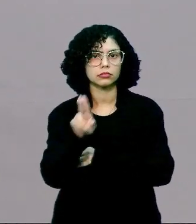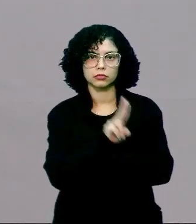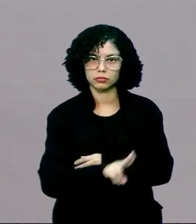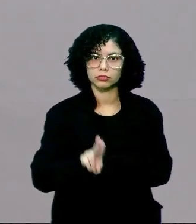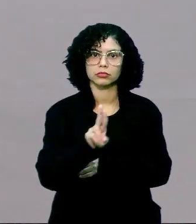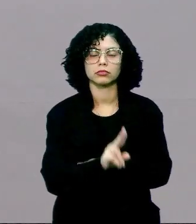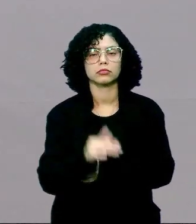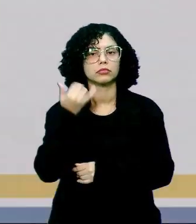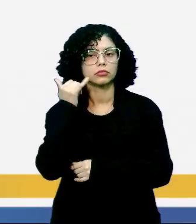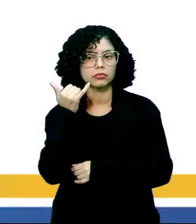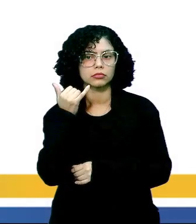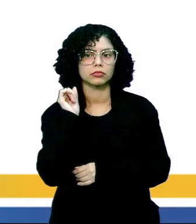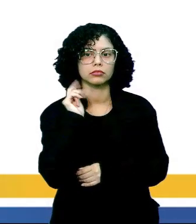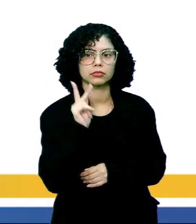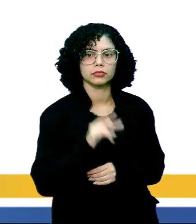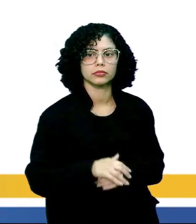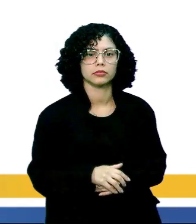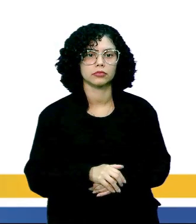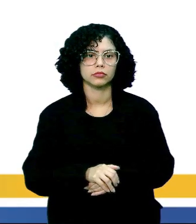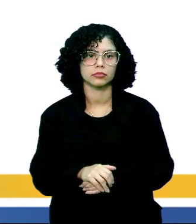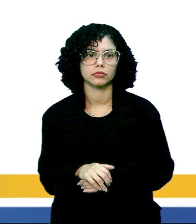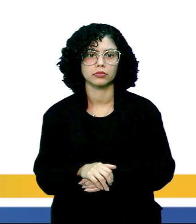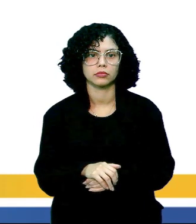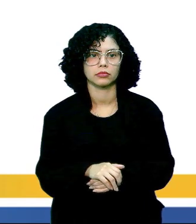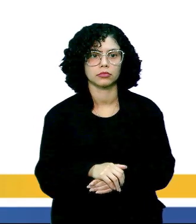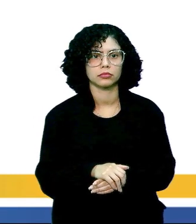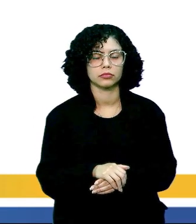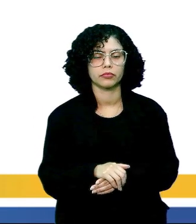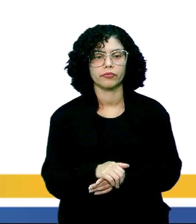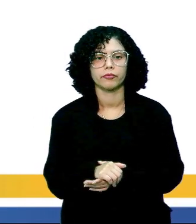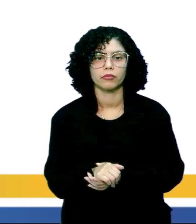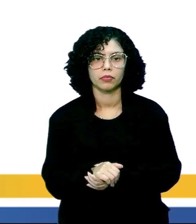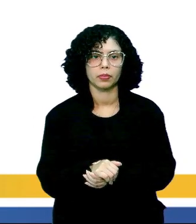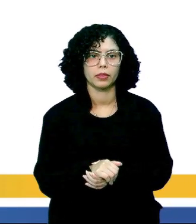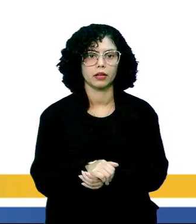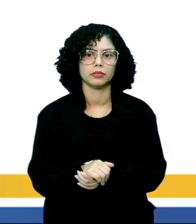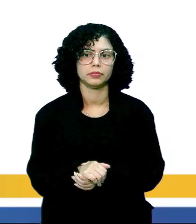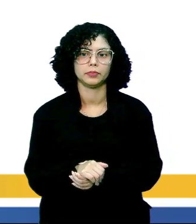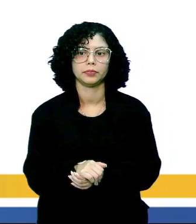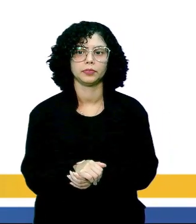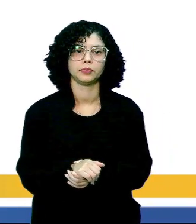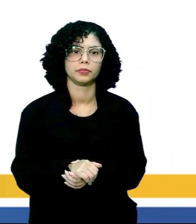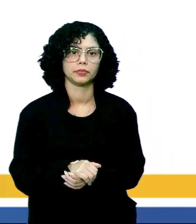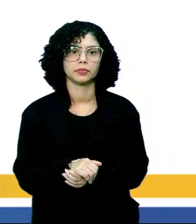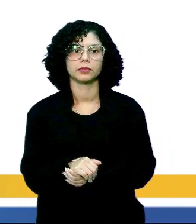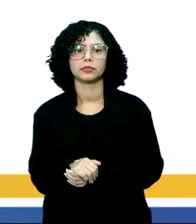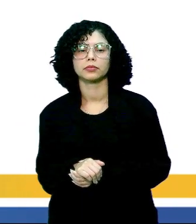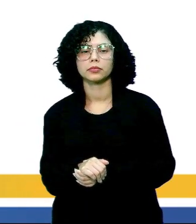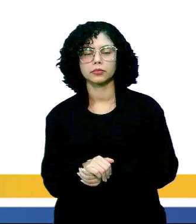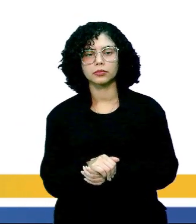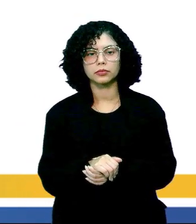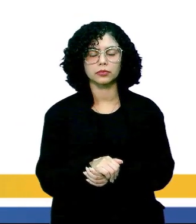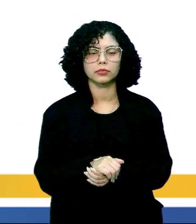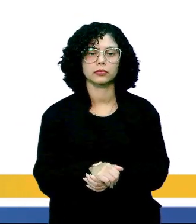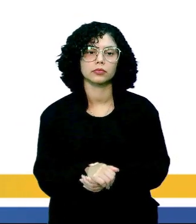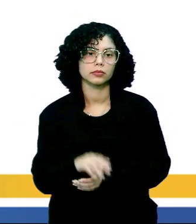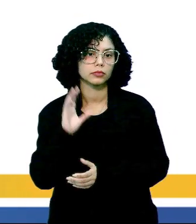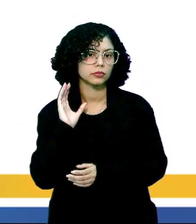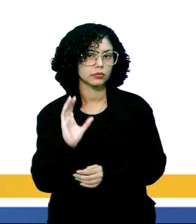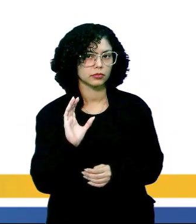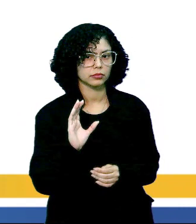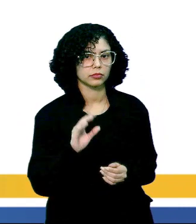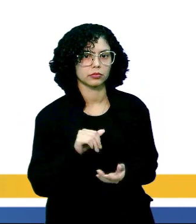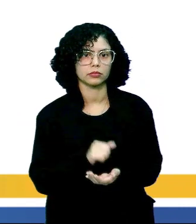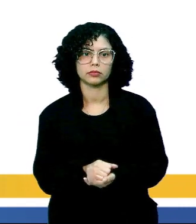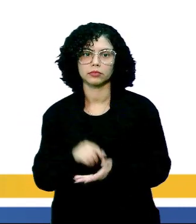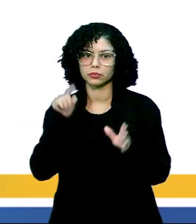uso do telefone, ok? Então, a letra B tem sim a ver com a questão. Vamos lá